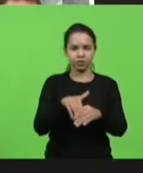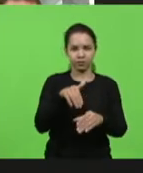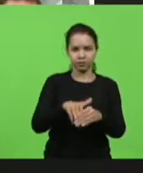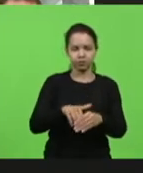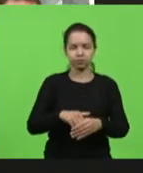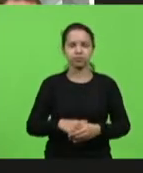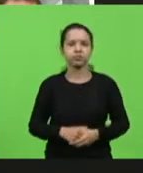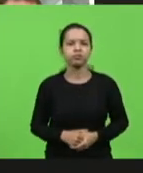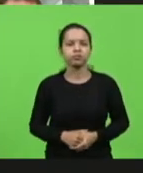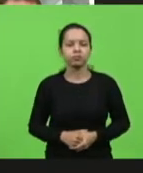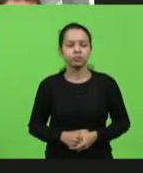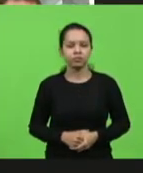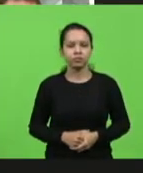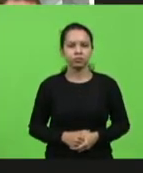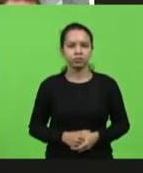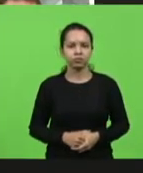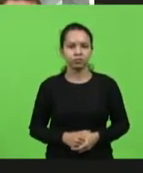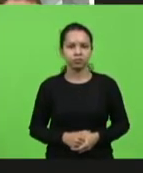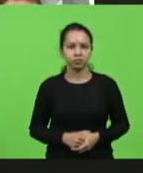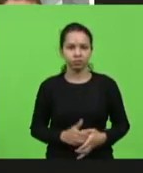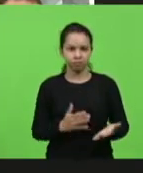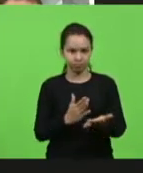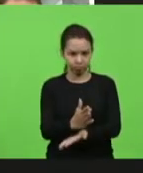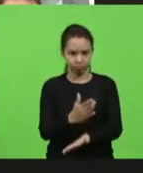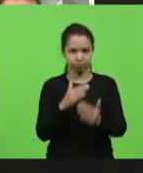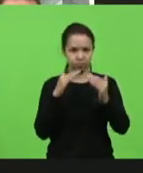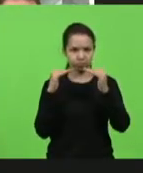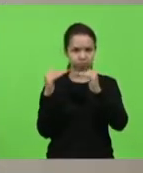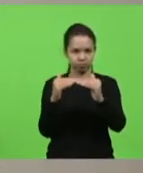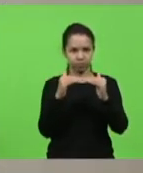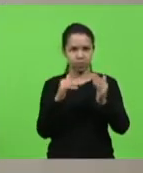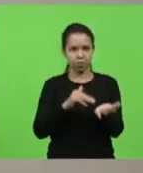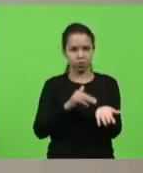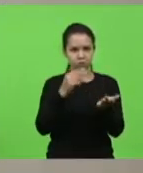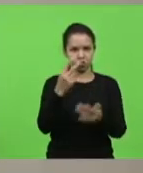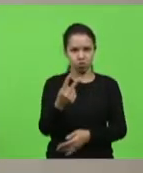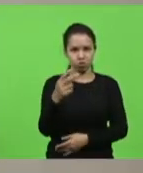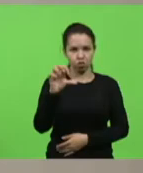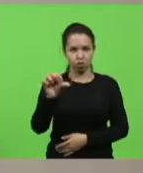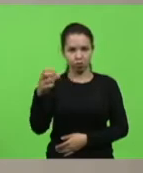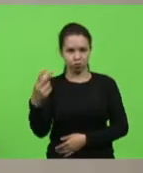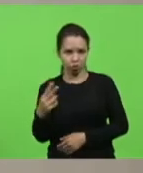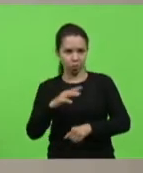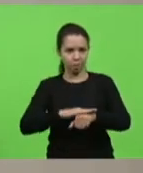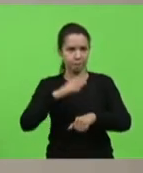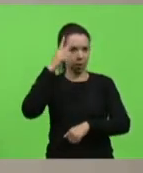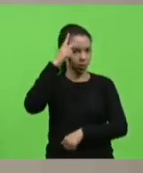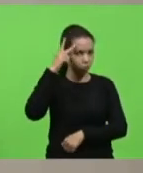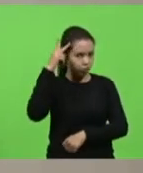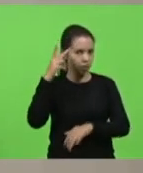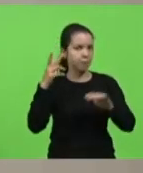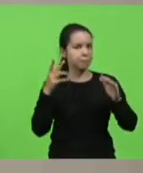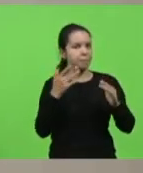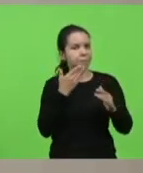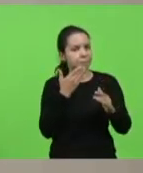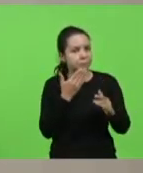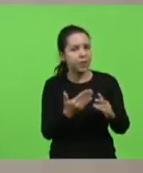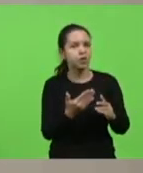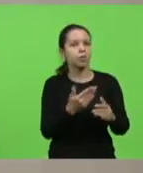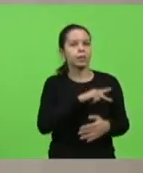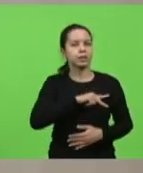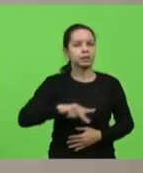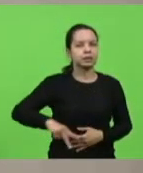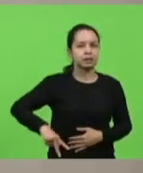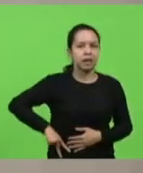aprovam, permaneçam como se encontra. Aprovado por unanimidade, moção 292, autoria da deputada Paulinha, manifestando apelo ao presidente da Anatel